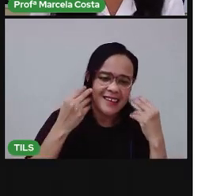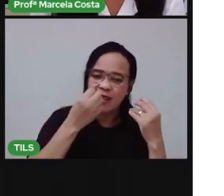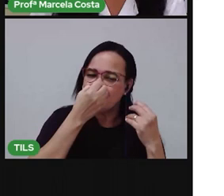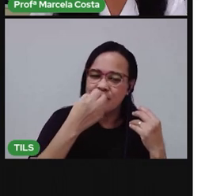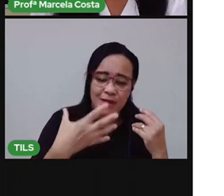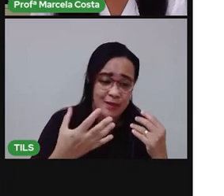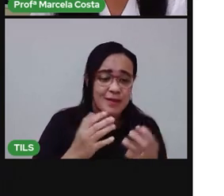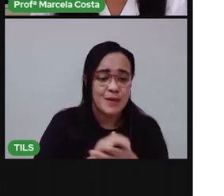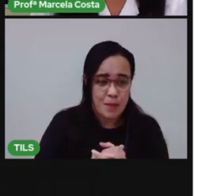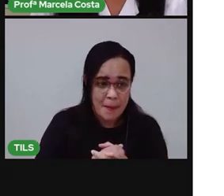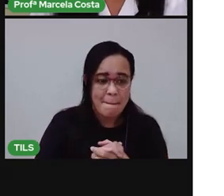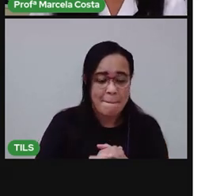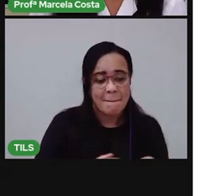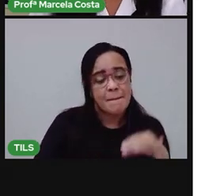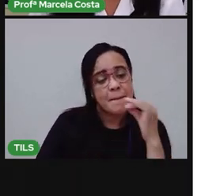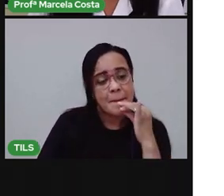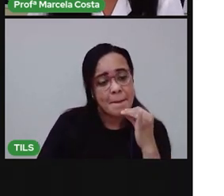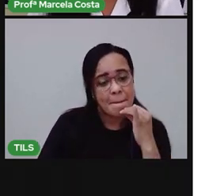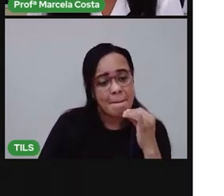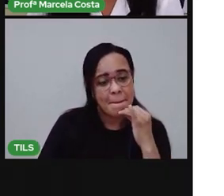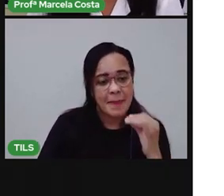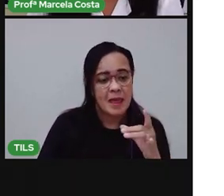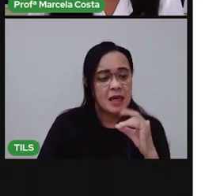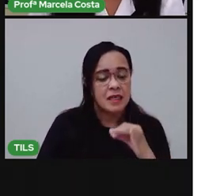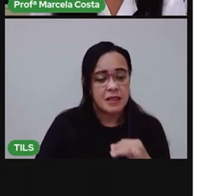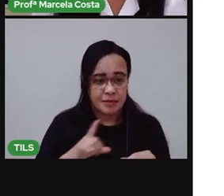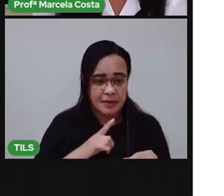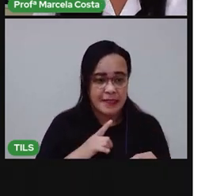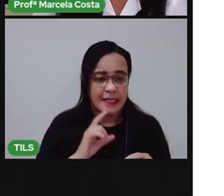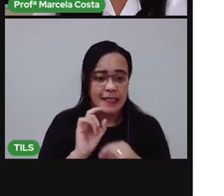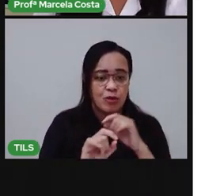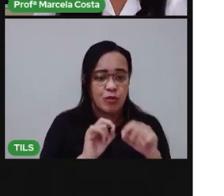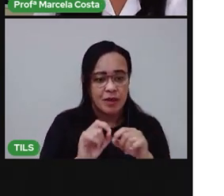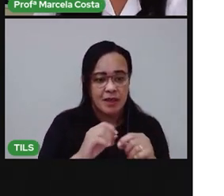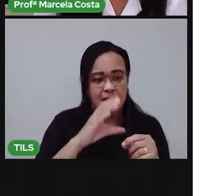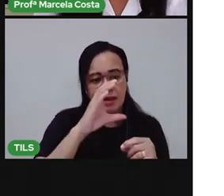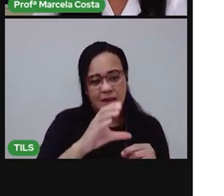Alguns exemplos de brincadeiras: a ciranda,